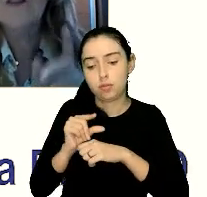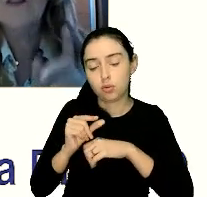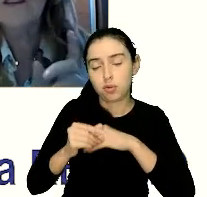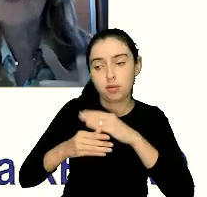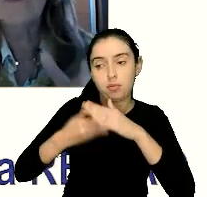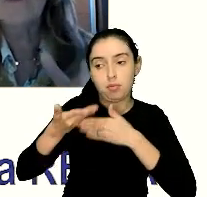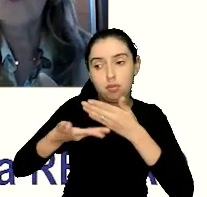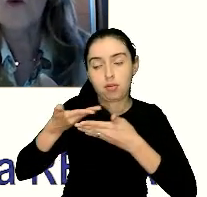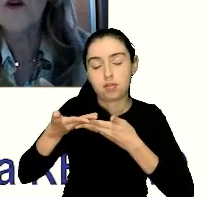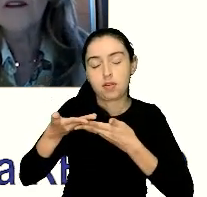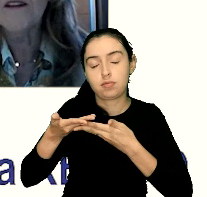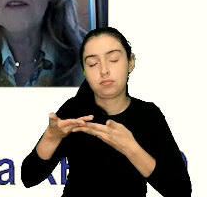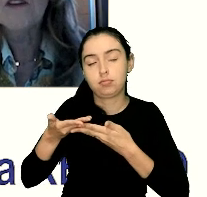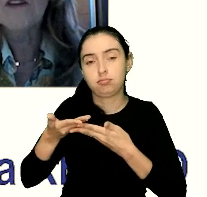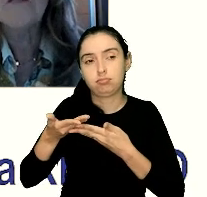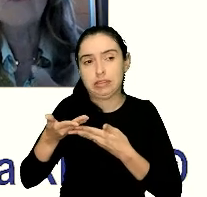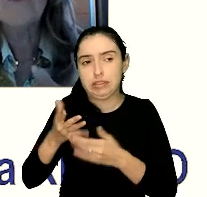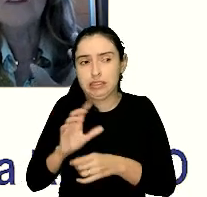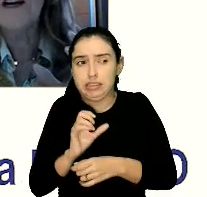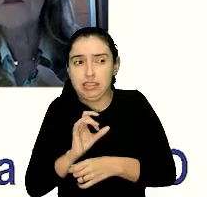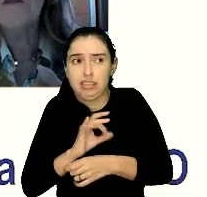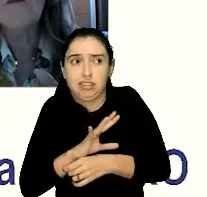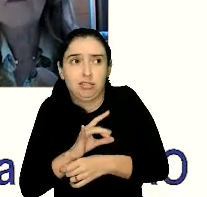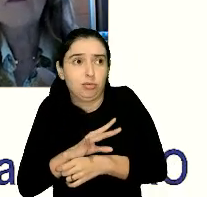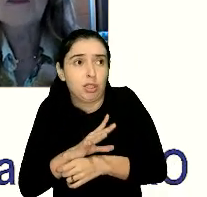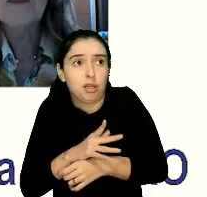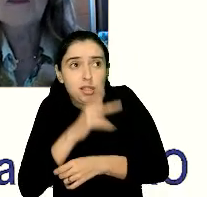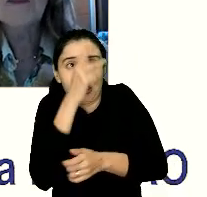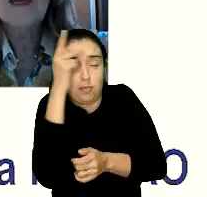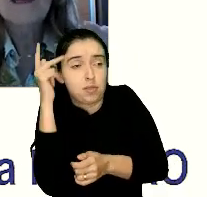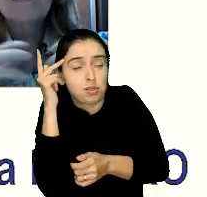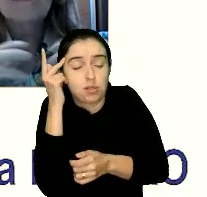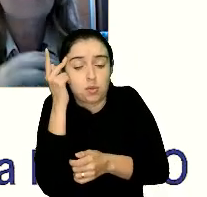progressivamente, causa até um temor, que as pessoas acabam,